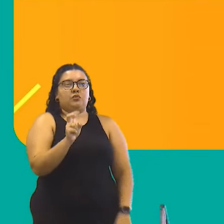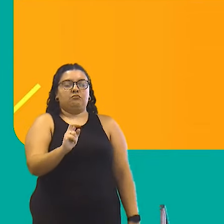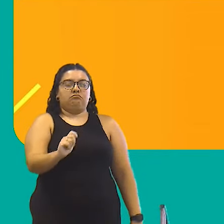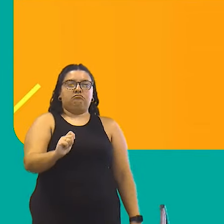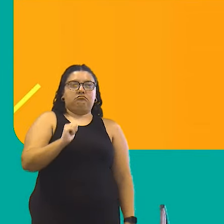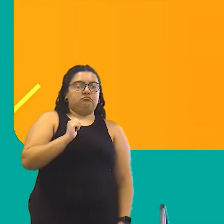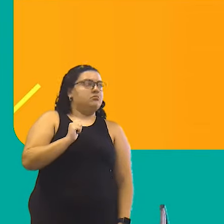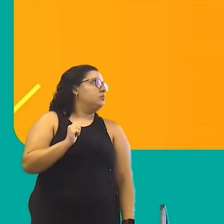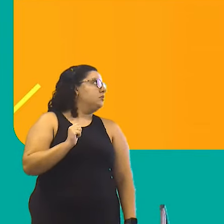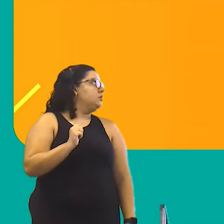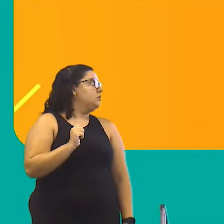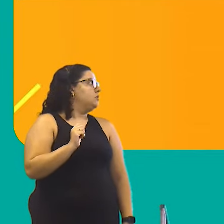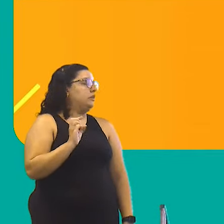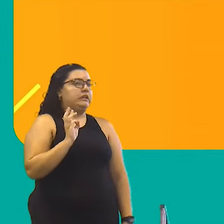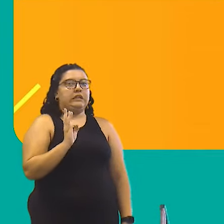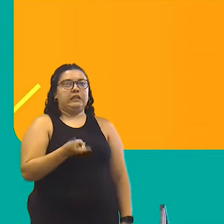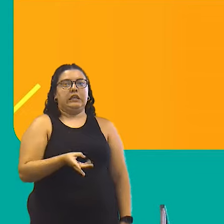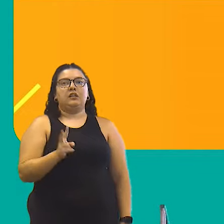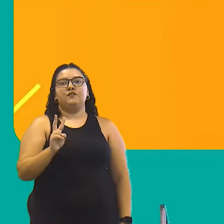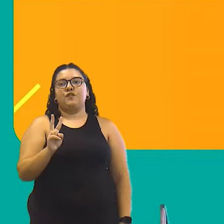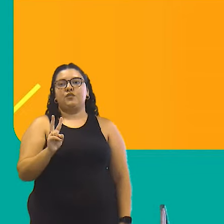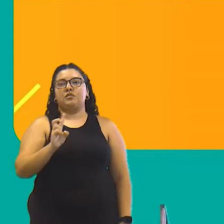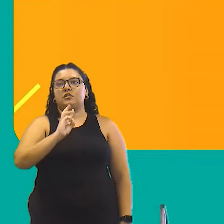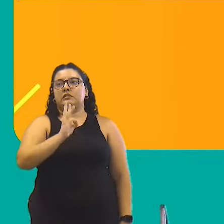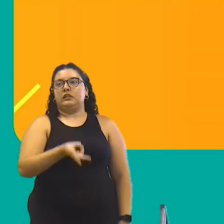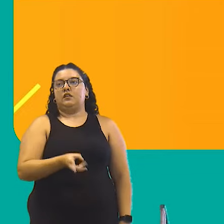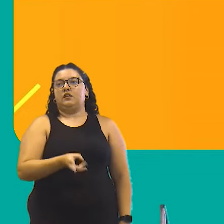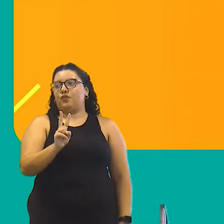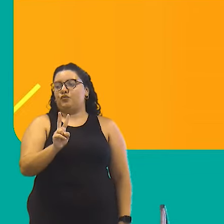e ganhou, totalizando 3.